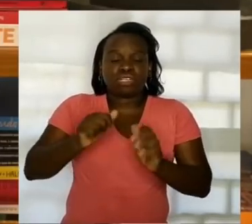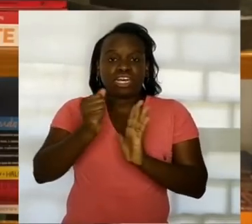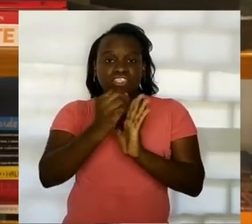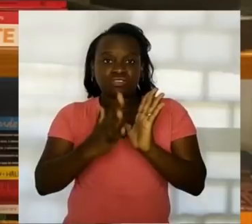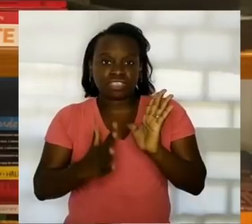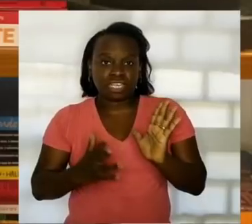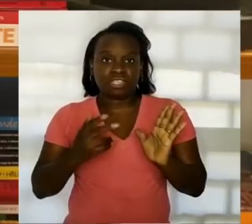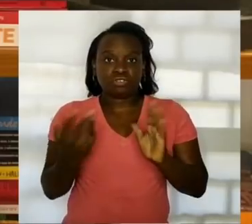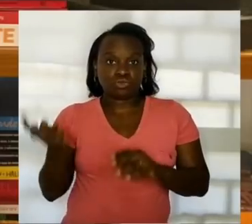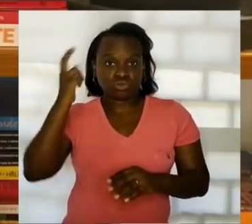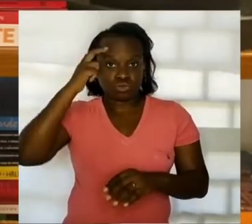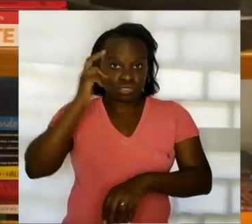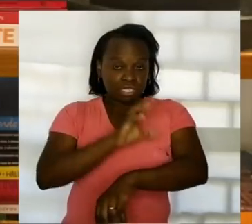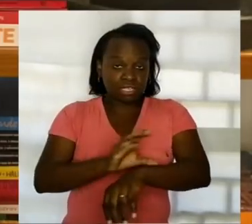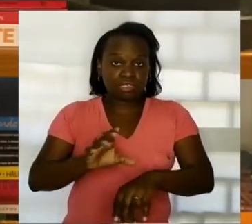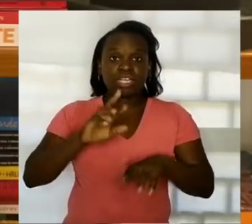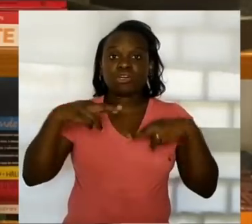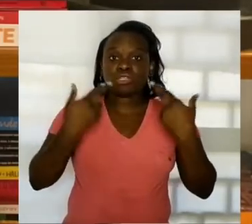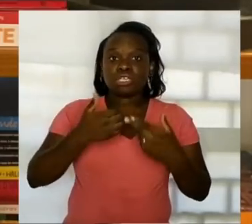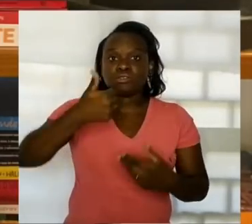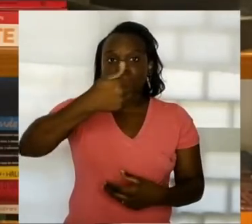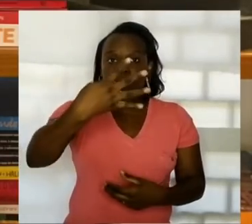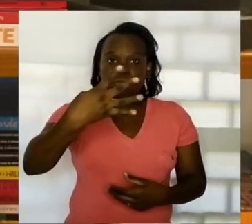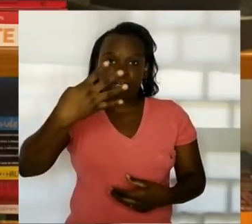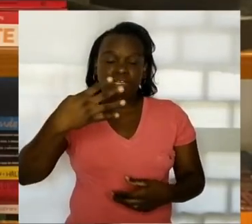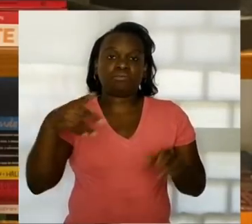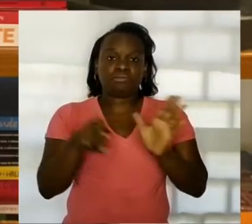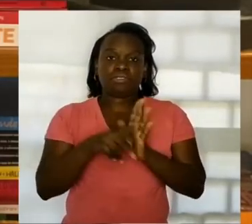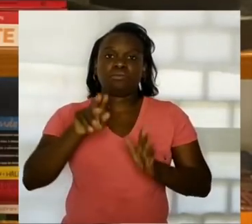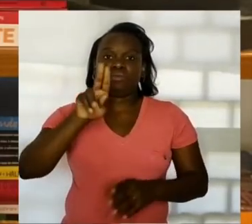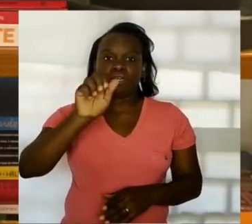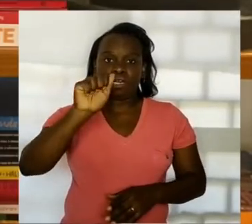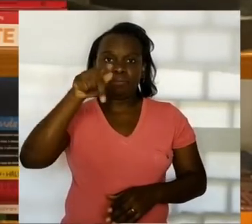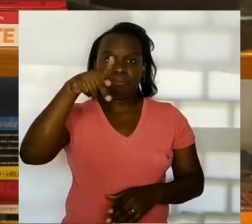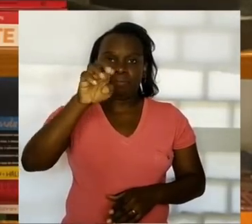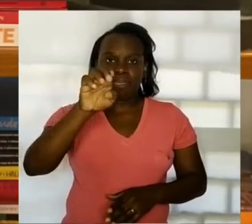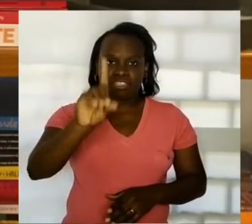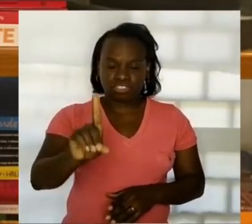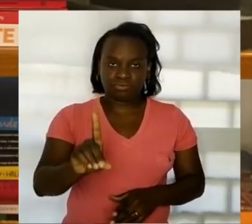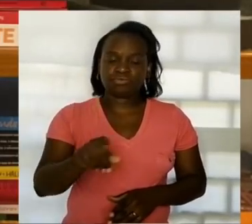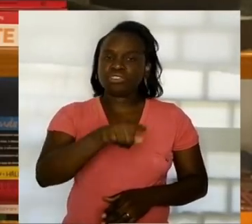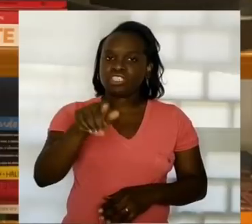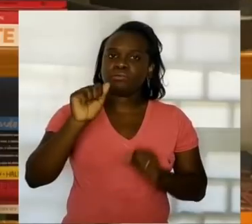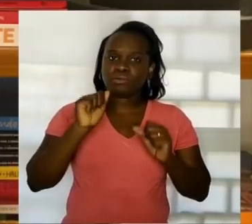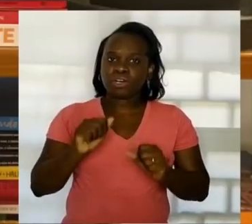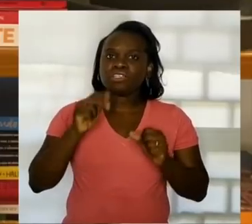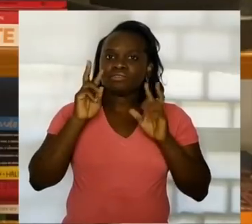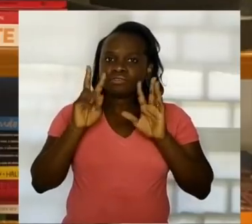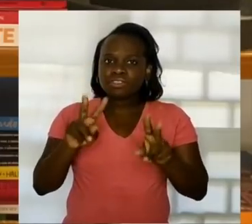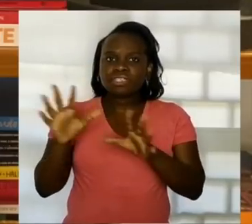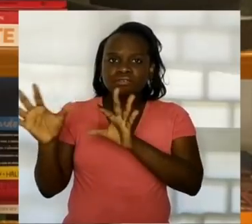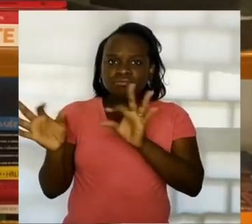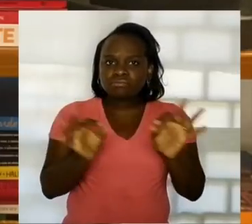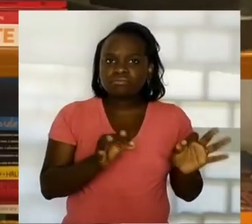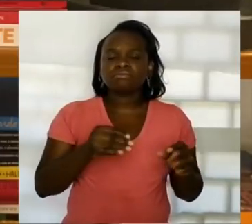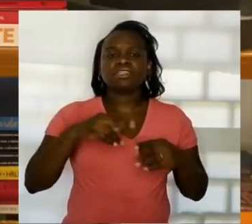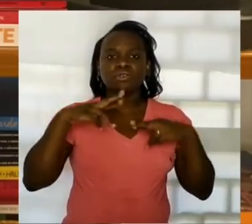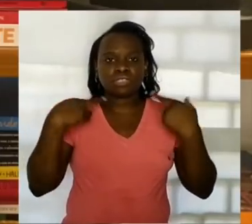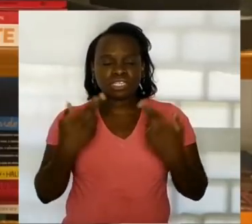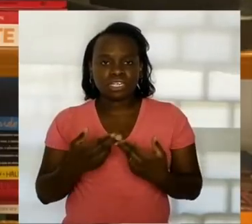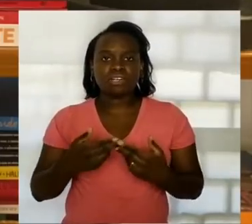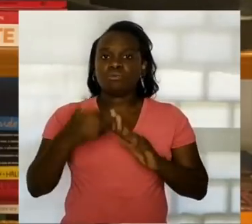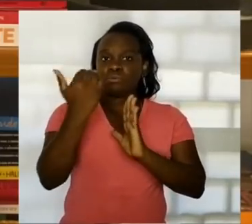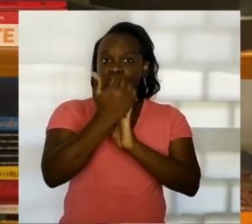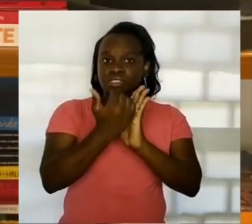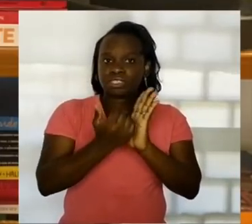dessa 14ª Reunião Regional da AMPED Sudeste. Vocês vão poder assistir ao longo da reunião uma